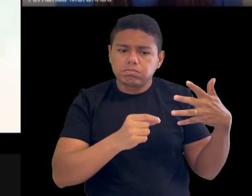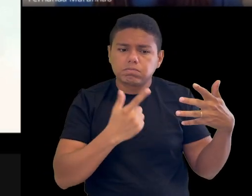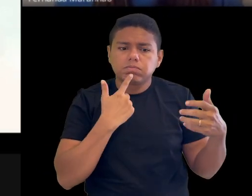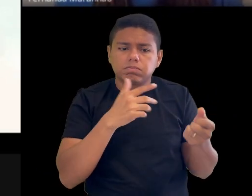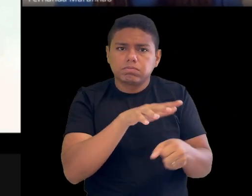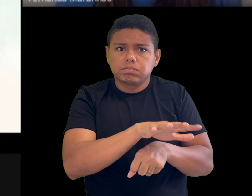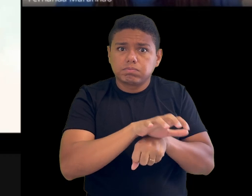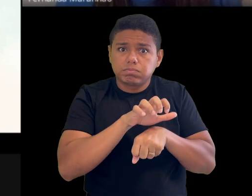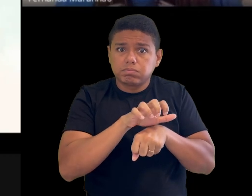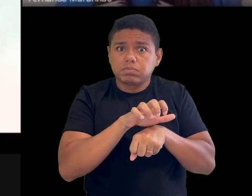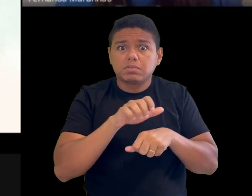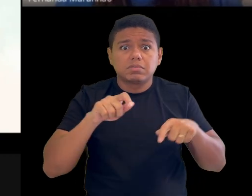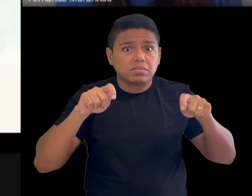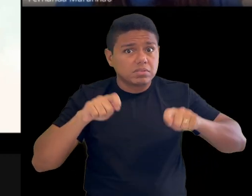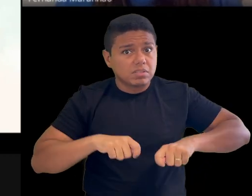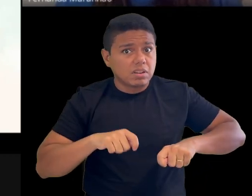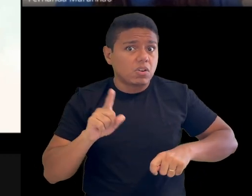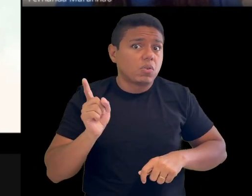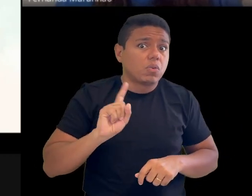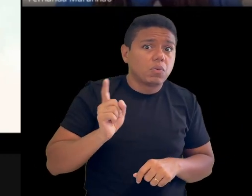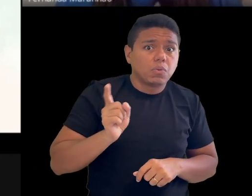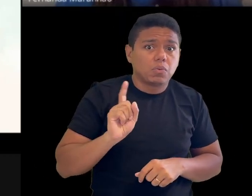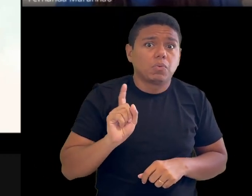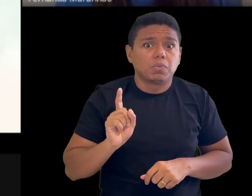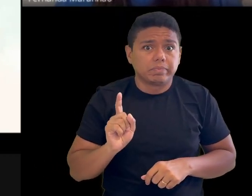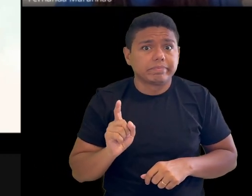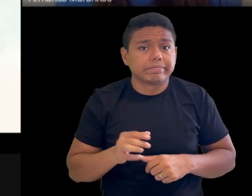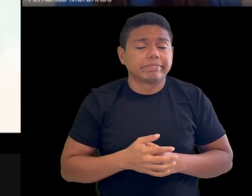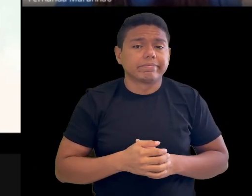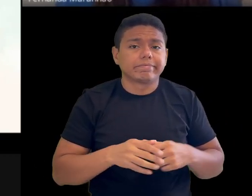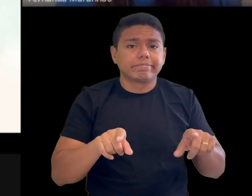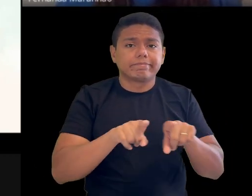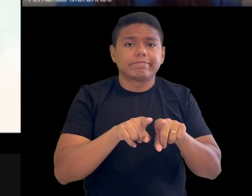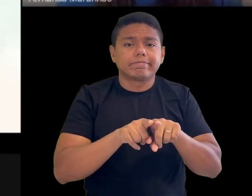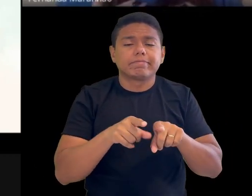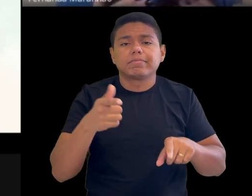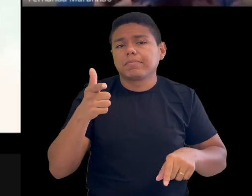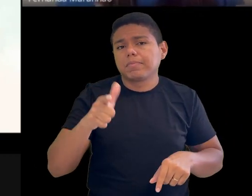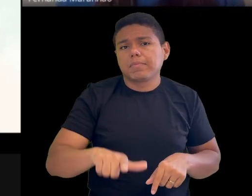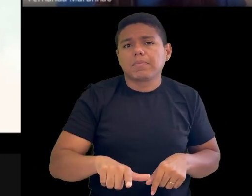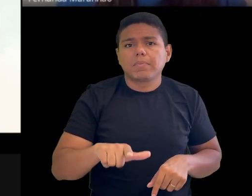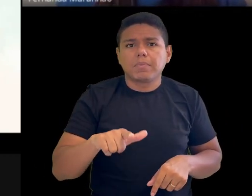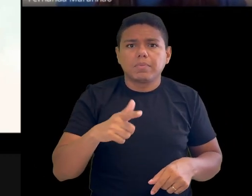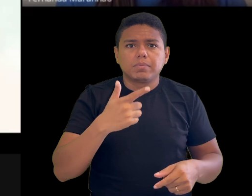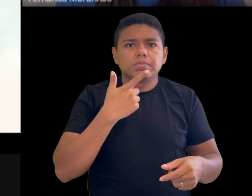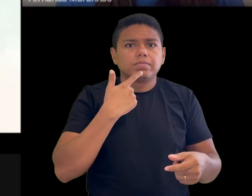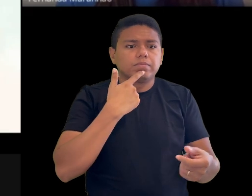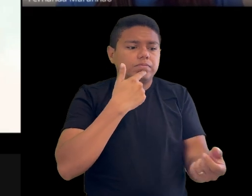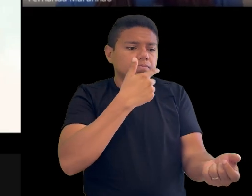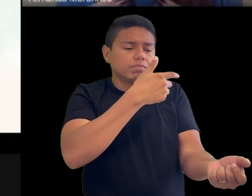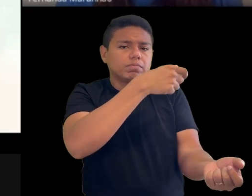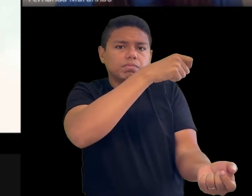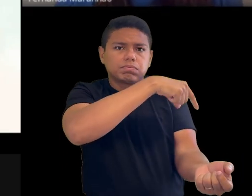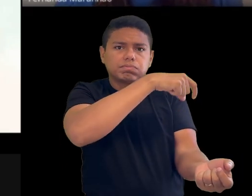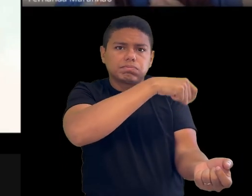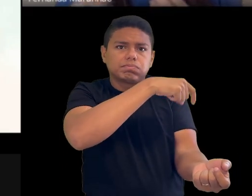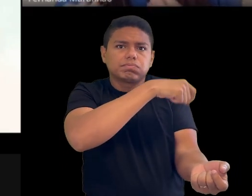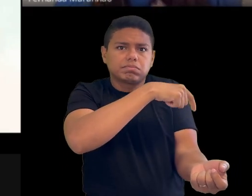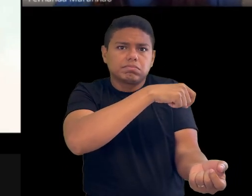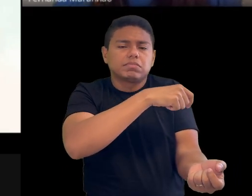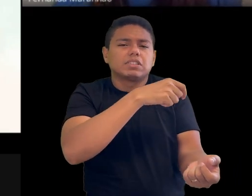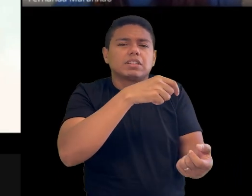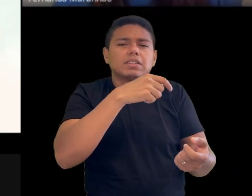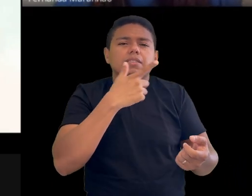coagulopatia instalada, reposição volêmica e hemotransfusão, não só de componentes de hemoconcentrados, mas também de plasma,